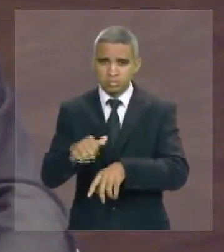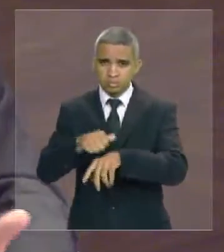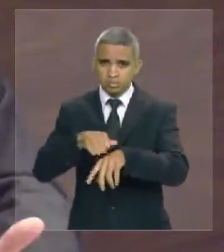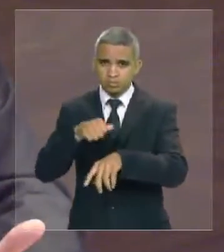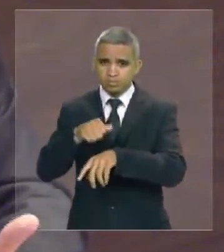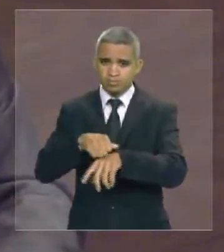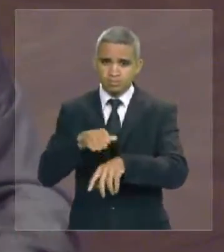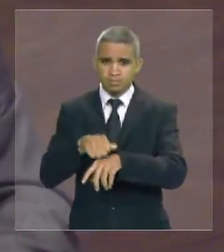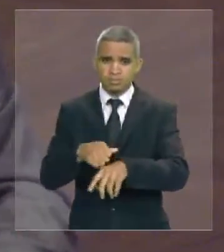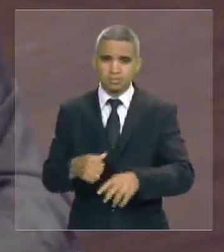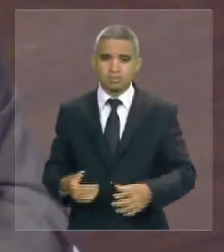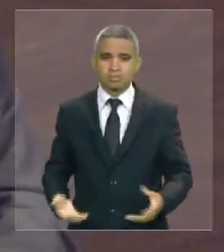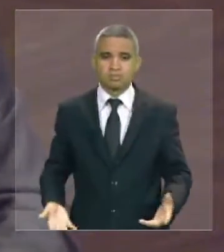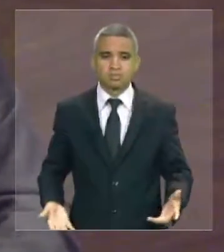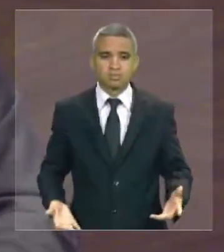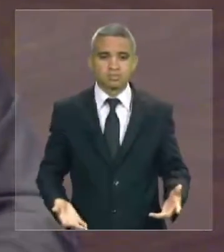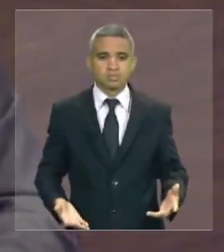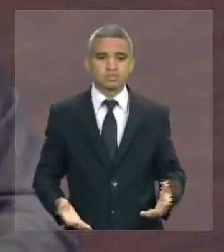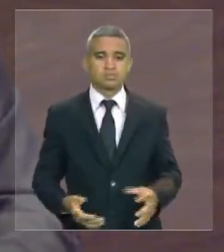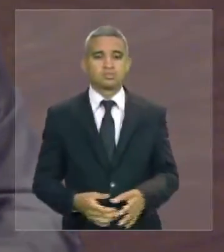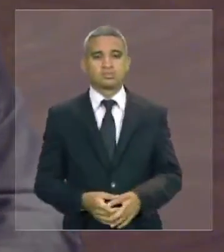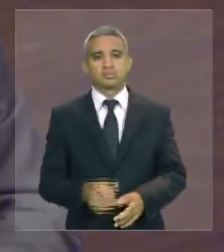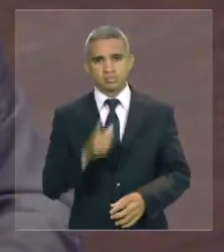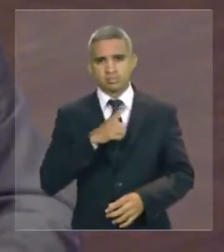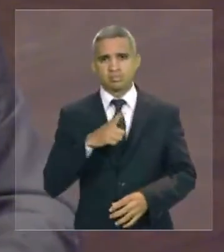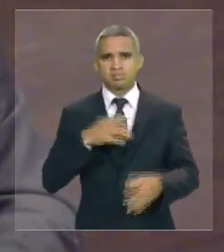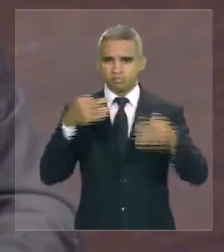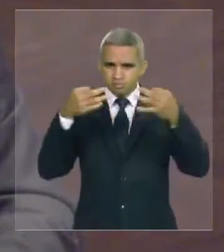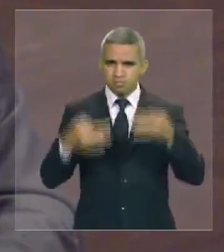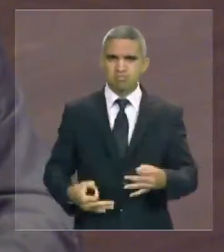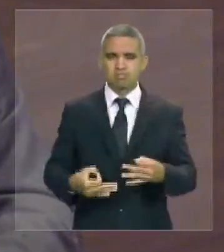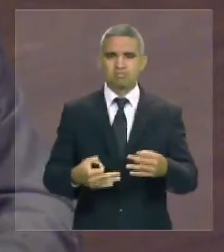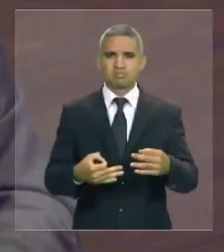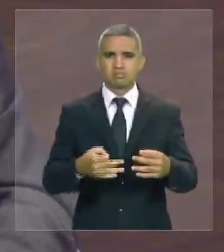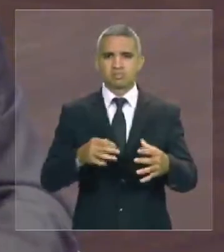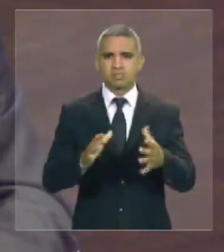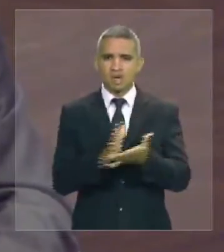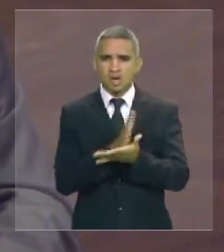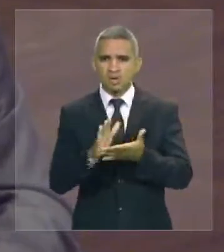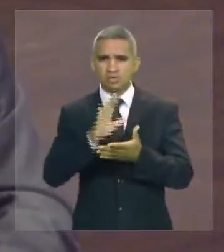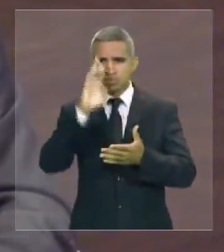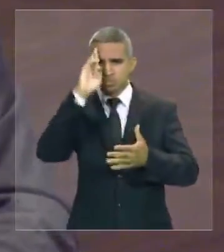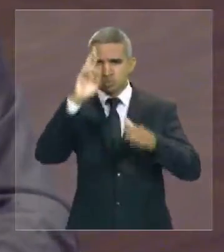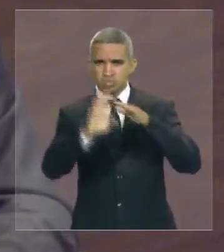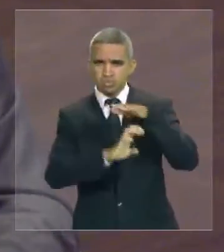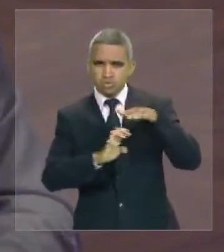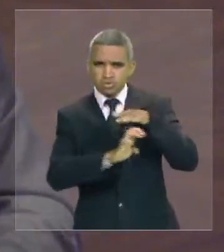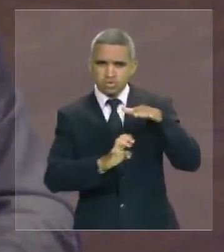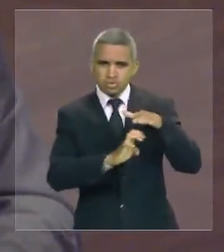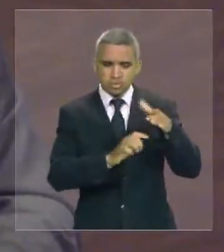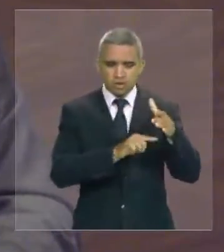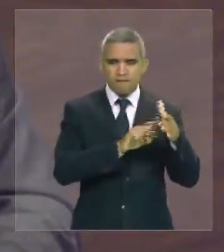esse capitalismo cartorial, selvagem, vai tentar